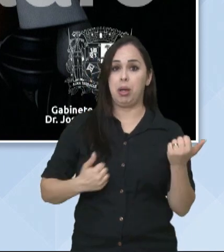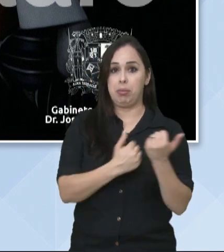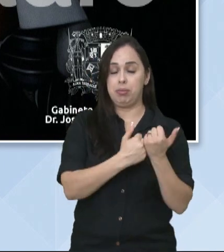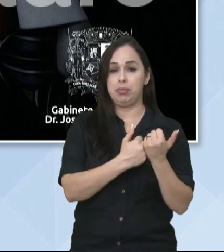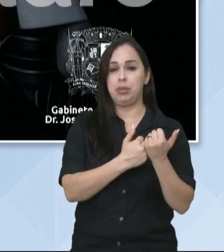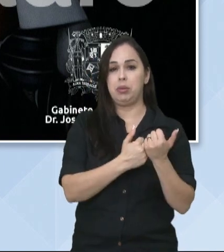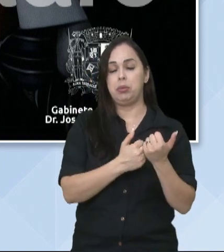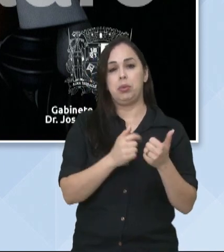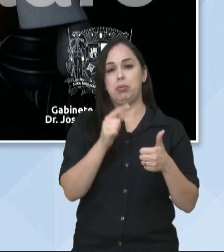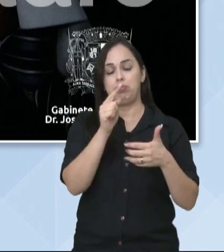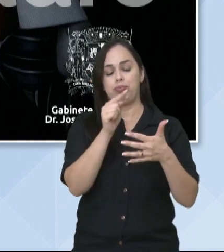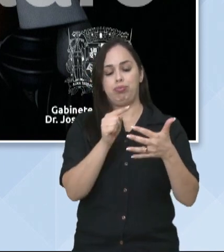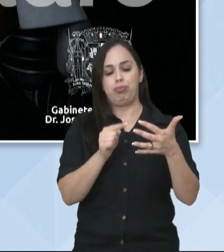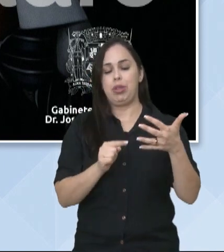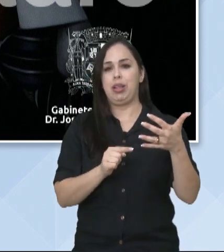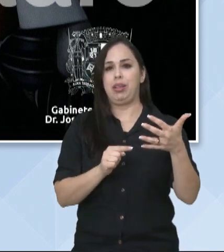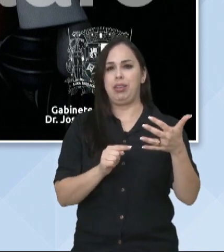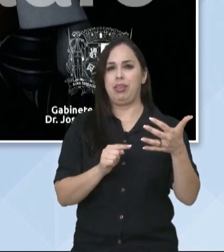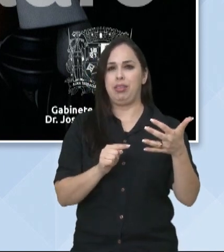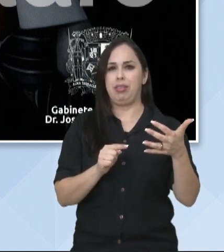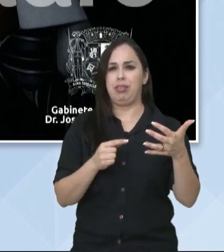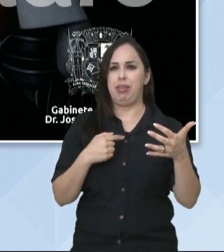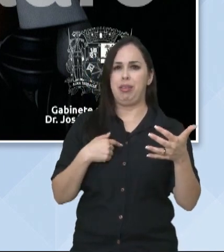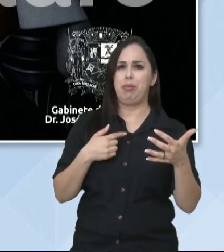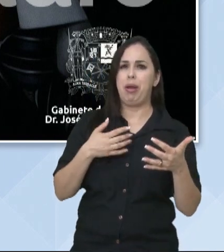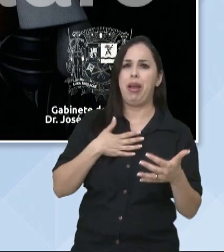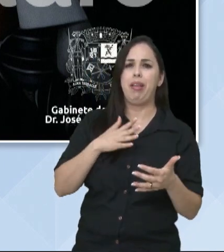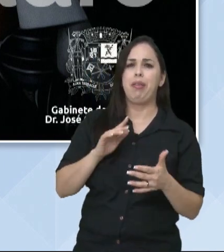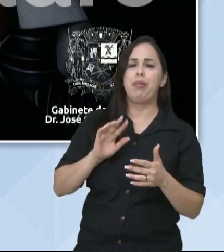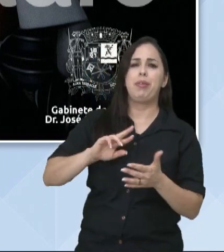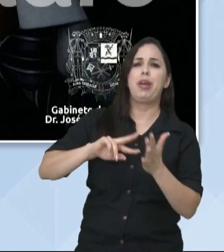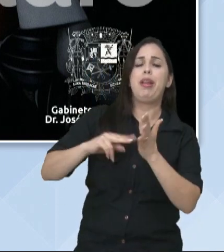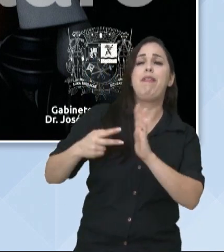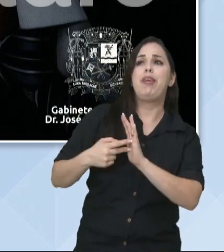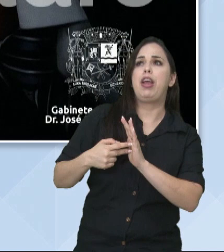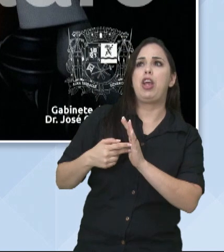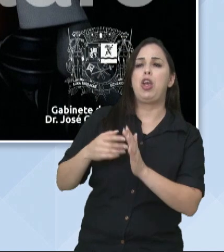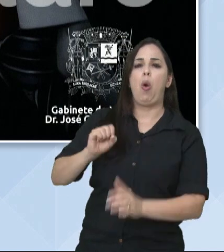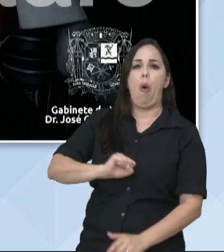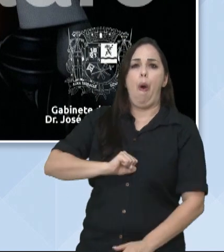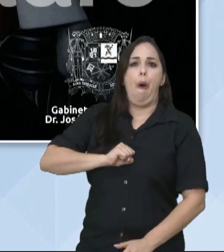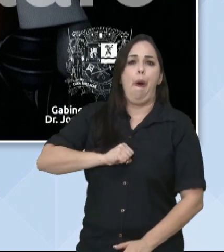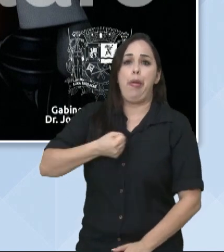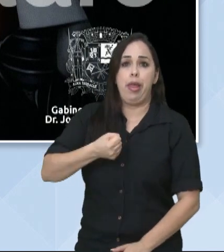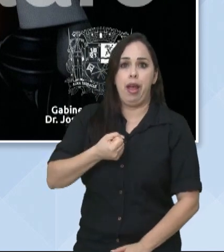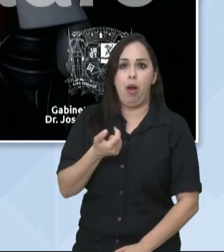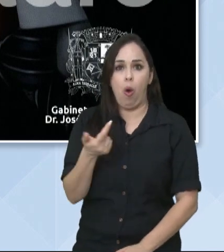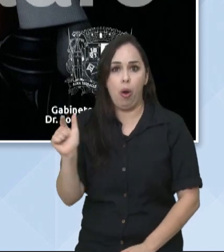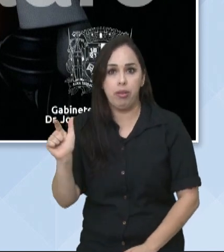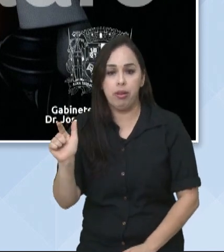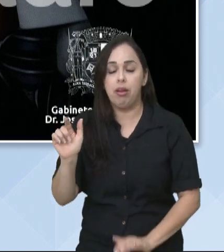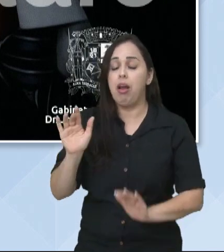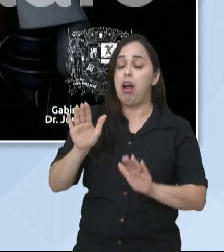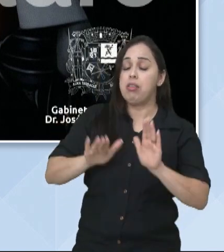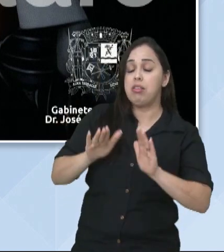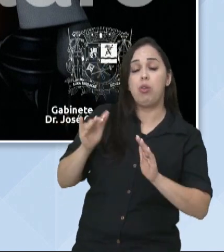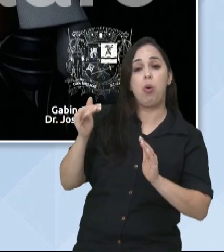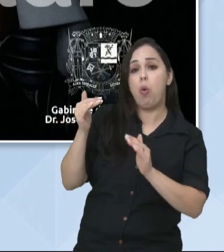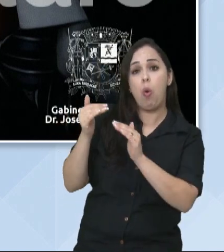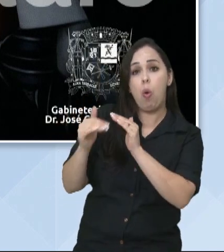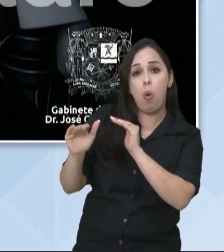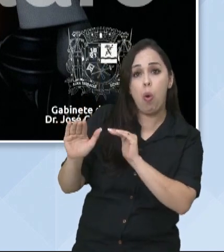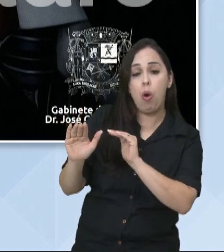alguns motivos. Não porque a gente desgosta, ou deixa de gostar, ou odeia alguém. Não é isso. É que a gente não concorda como